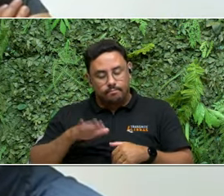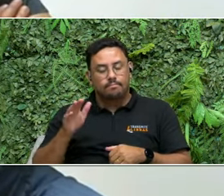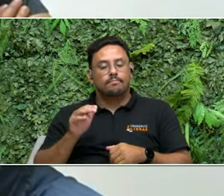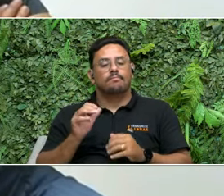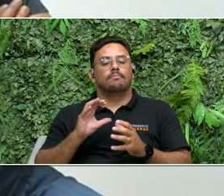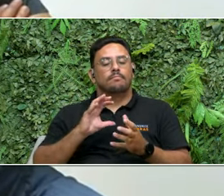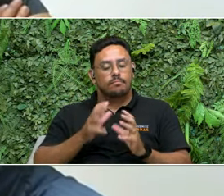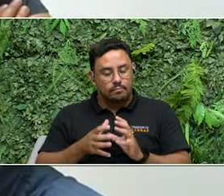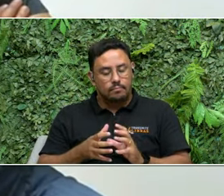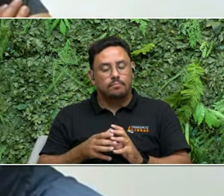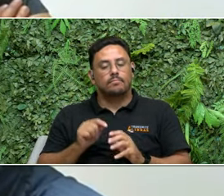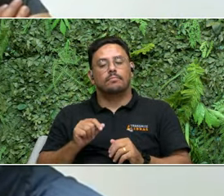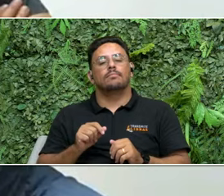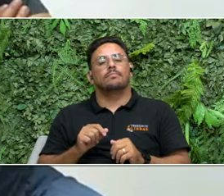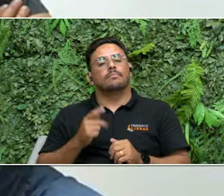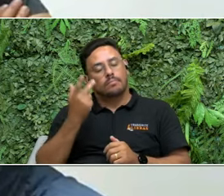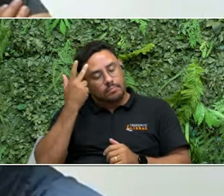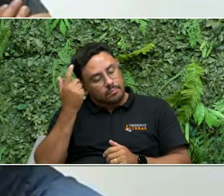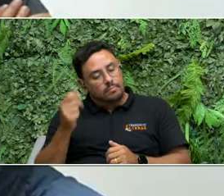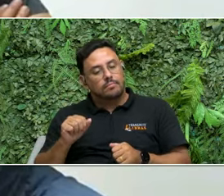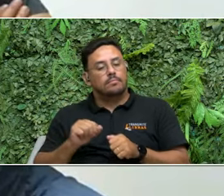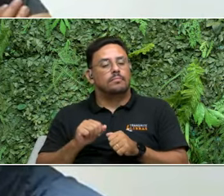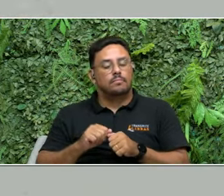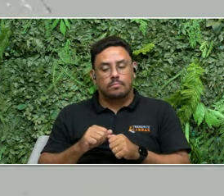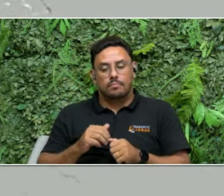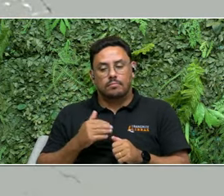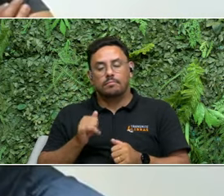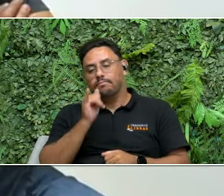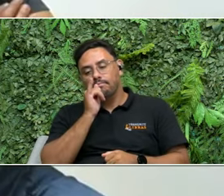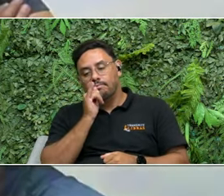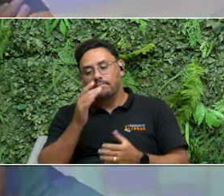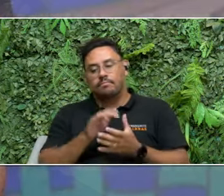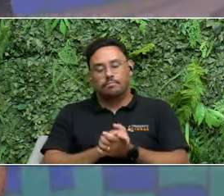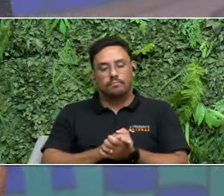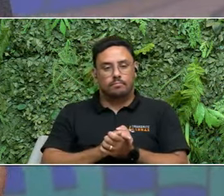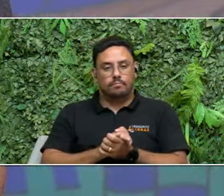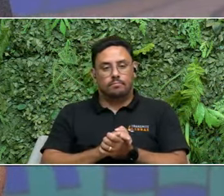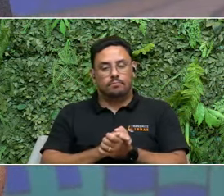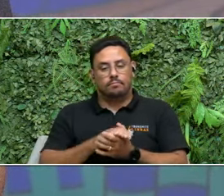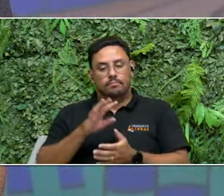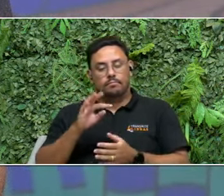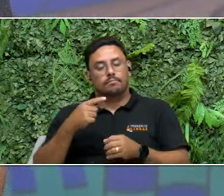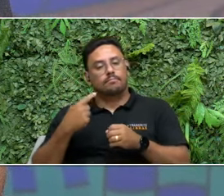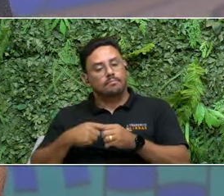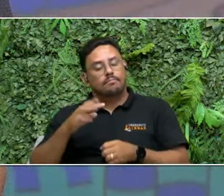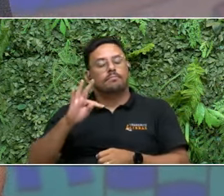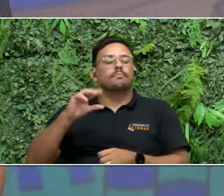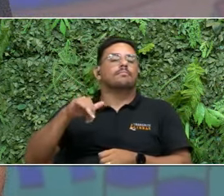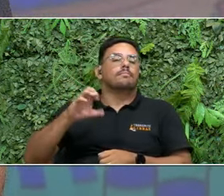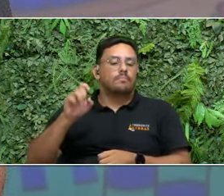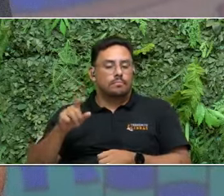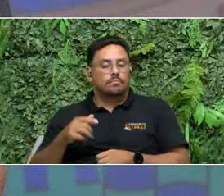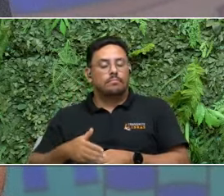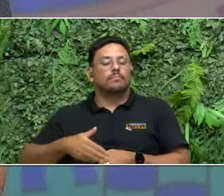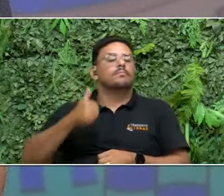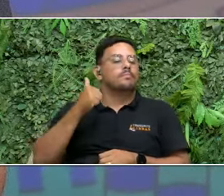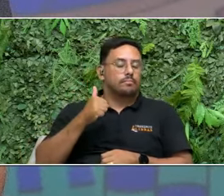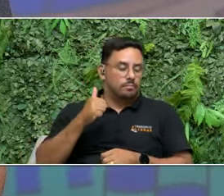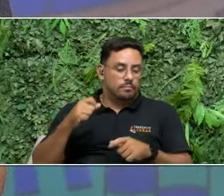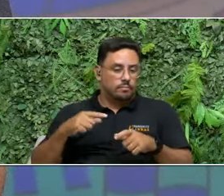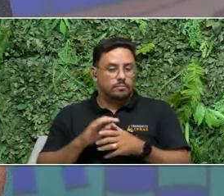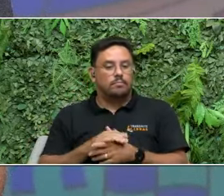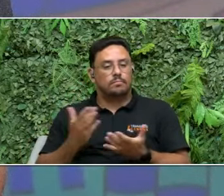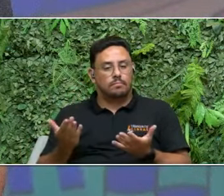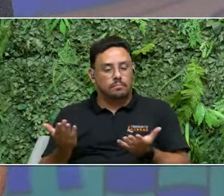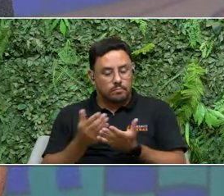bola como ele faz normalmente ou como ele fez por exemplo contra o tombense né na qual ele de fato fez a sua melhor partida então